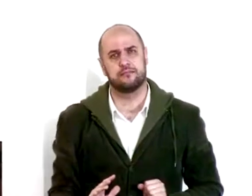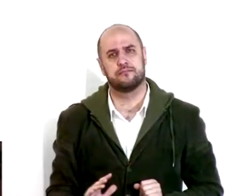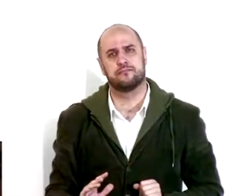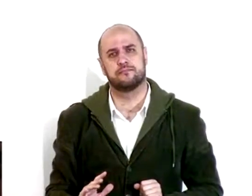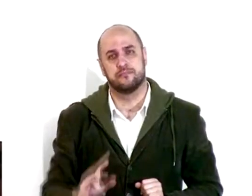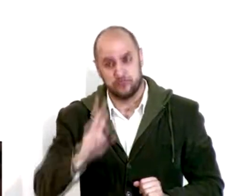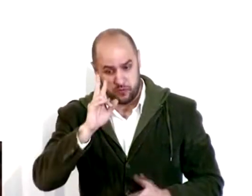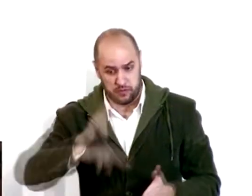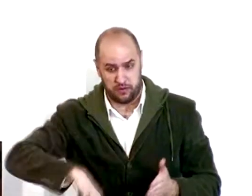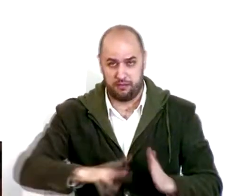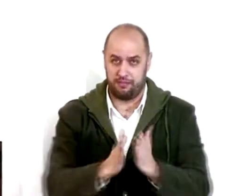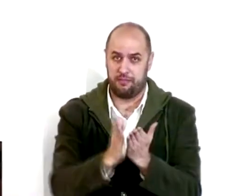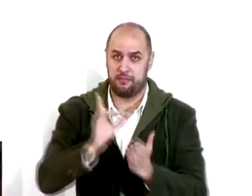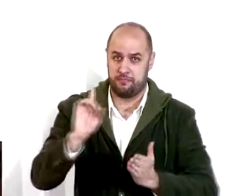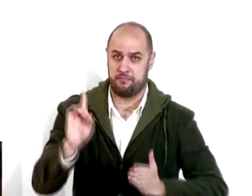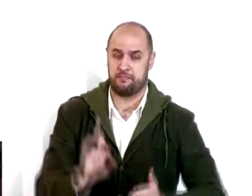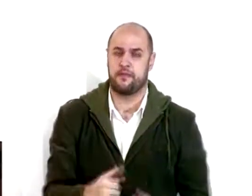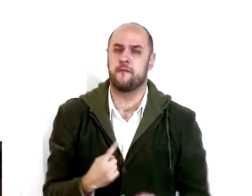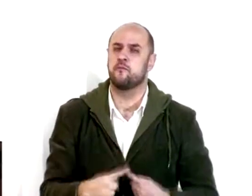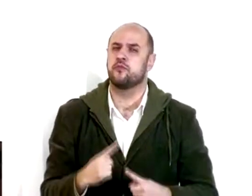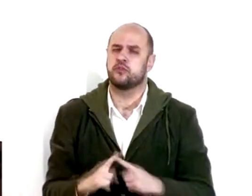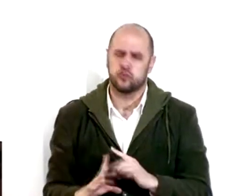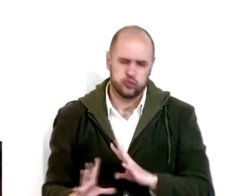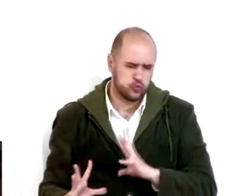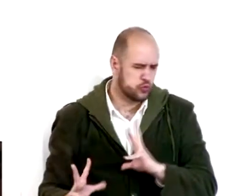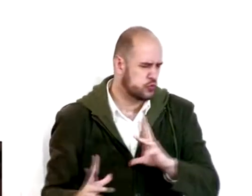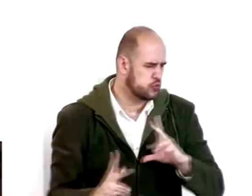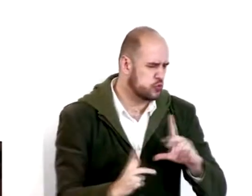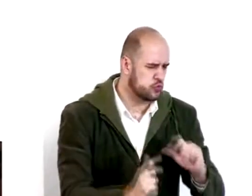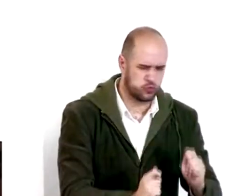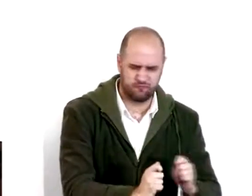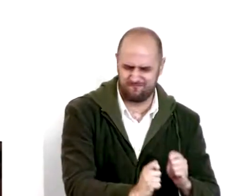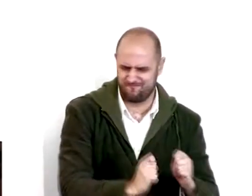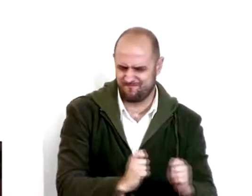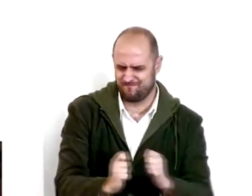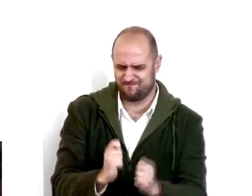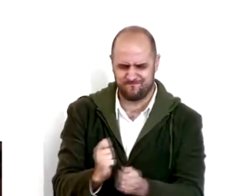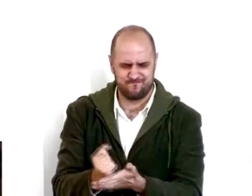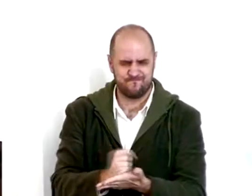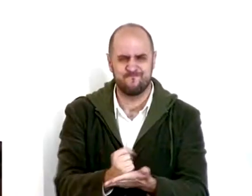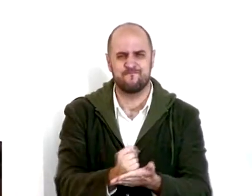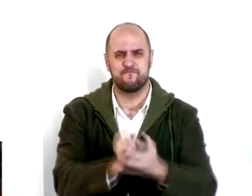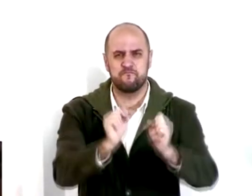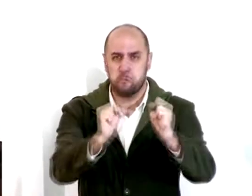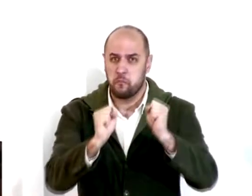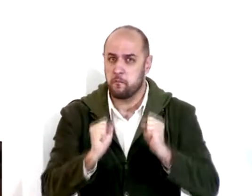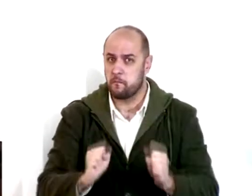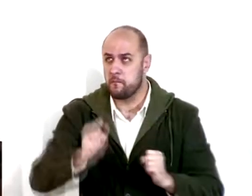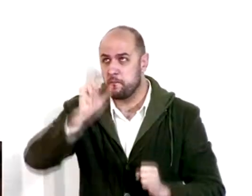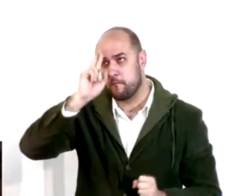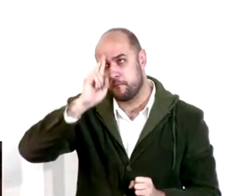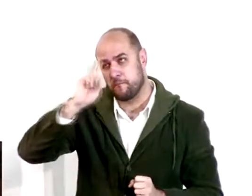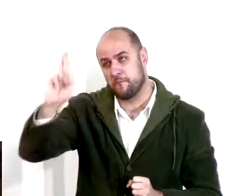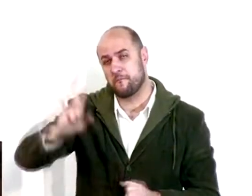expomos o texto, pois tudo está sobre o domínio e poder de Deus.